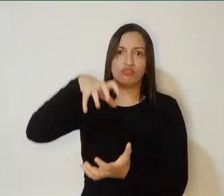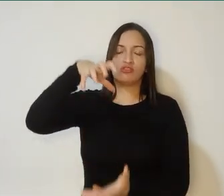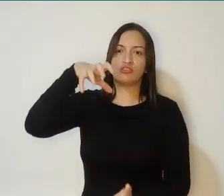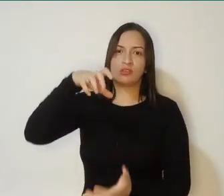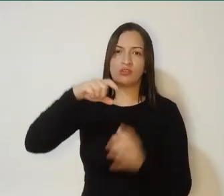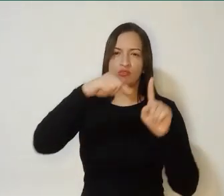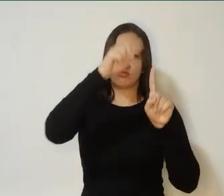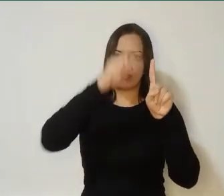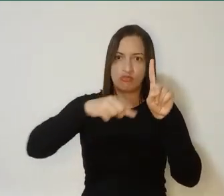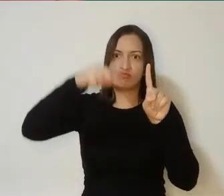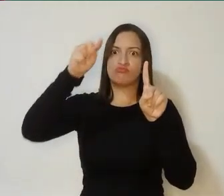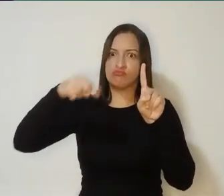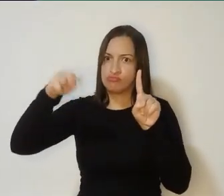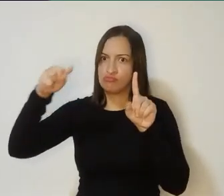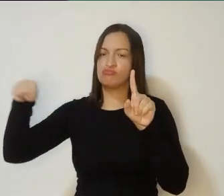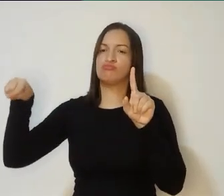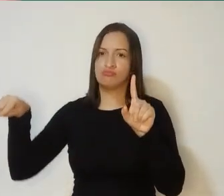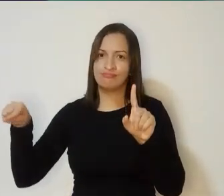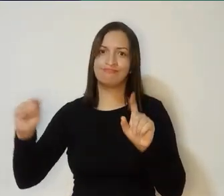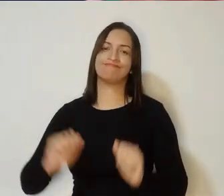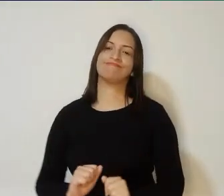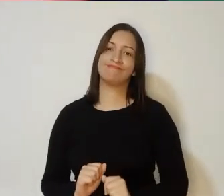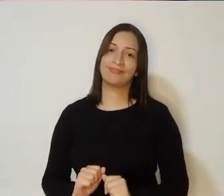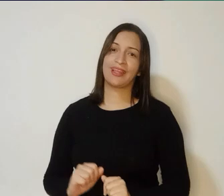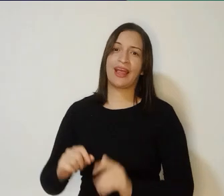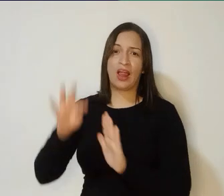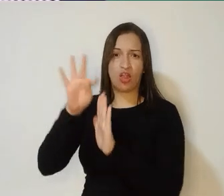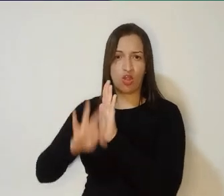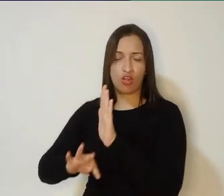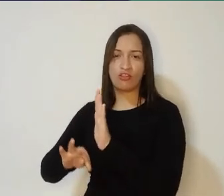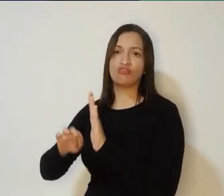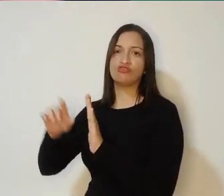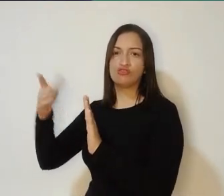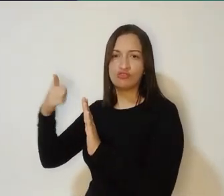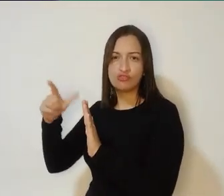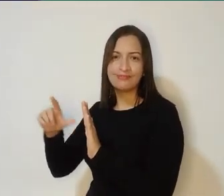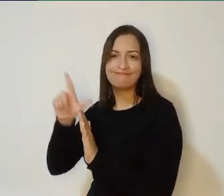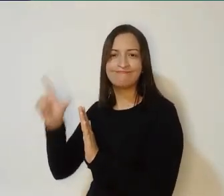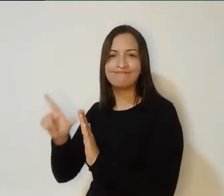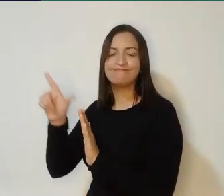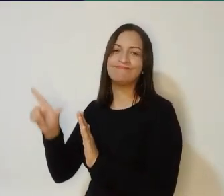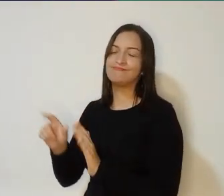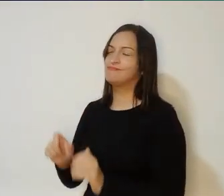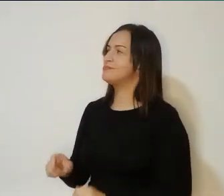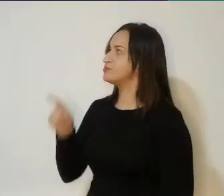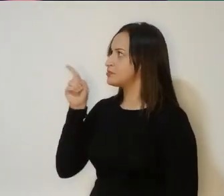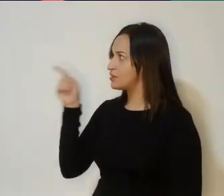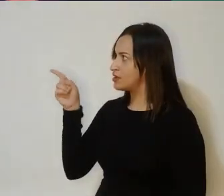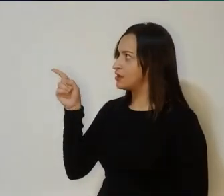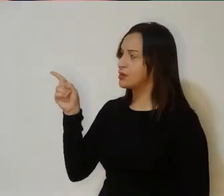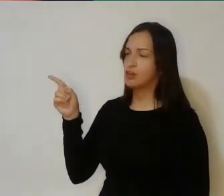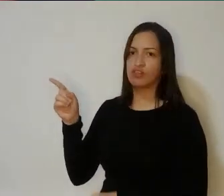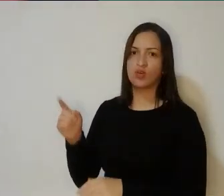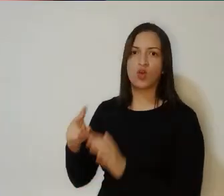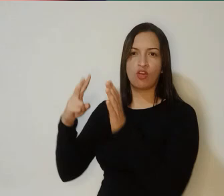gráficos, passando informações concretas. Este é o cerne do texto não literário. Então, quando eu boto aqui, né, um conjunto